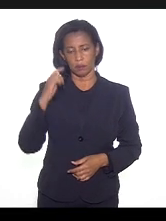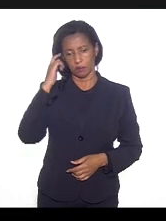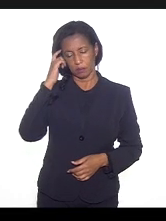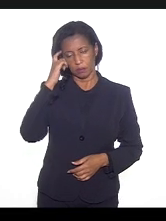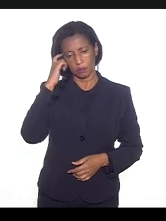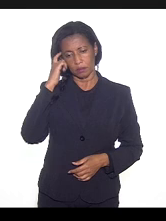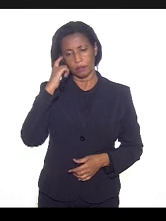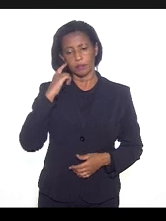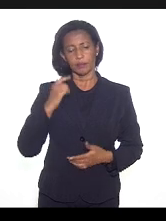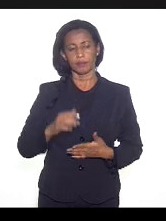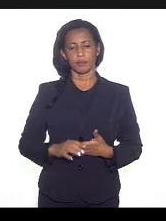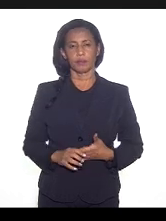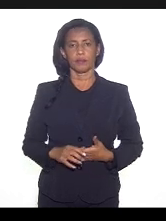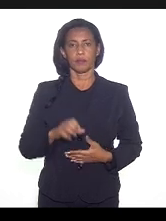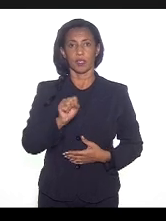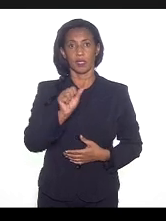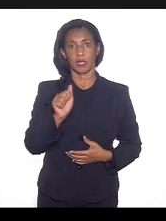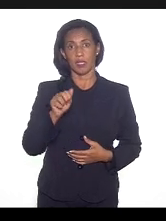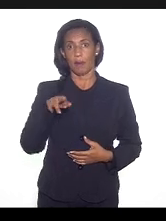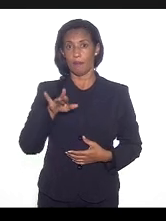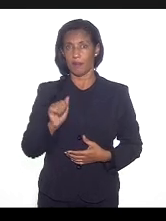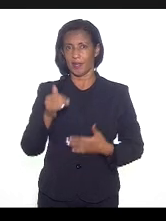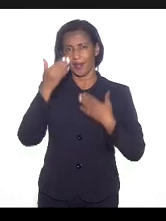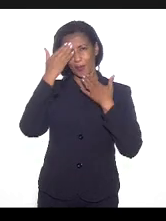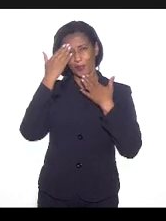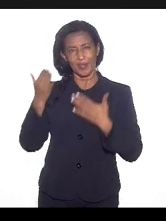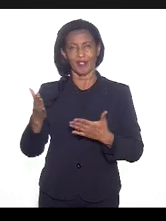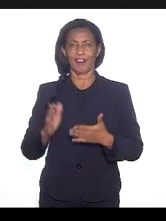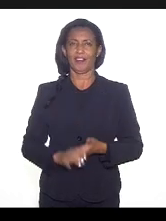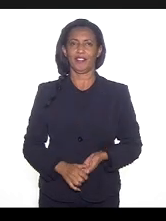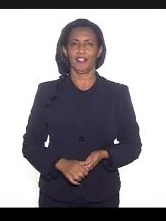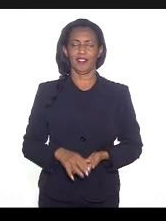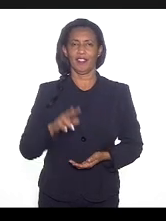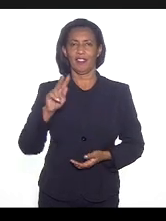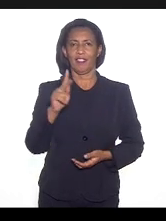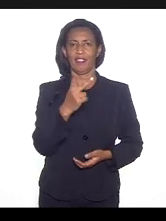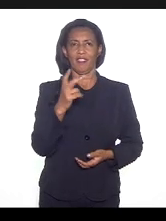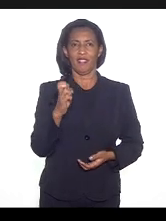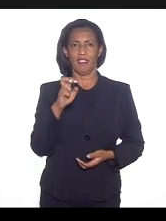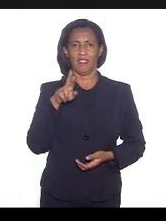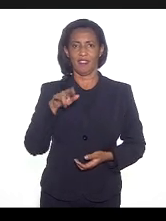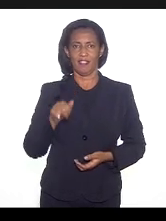Obrigado. Sabrina, passa a palavra agora para o Henrique Diniz.